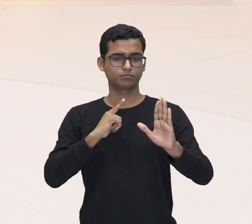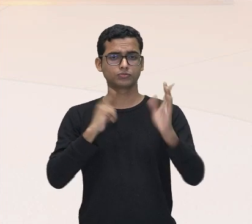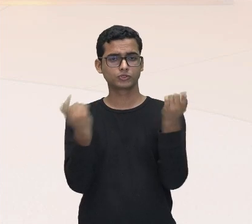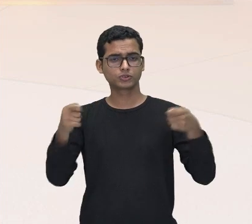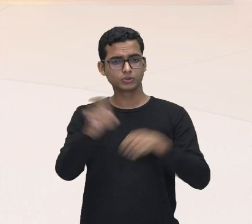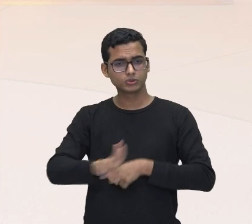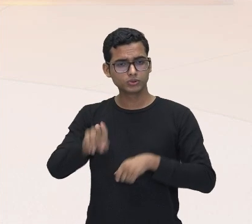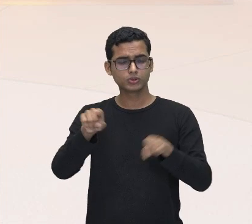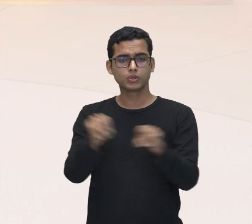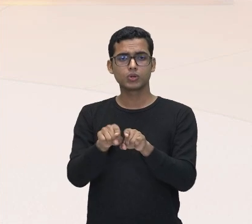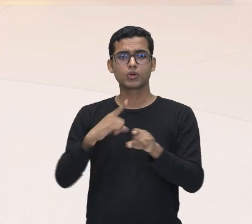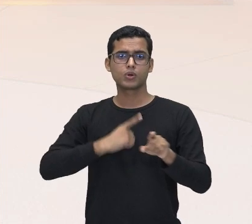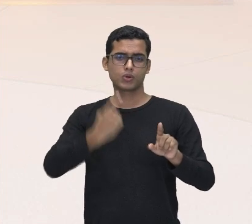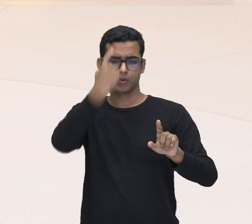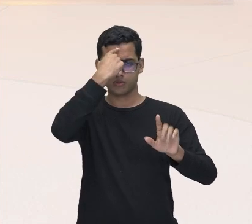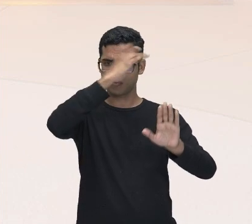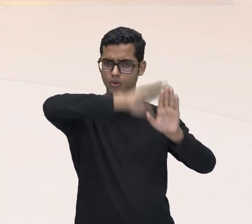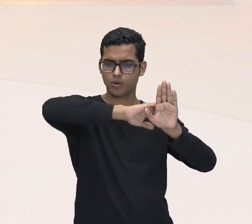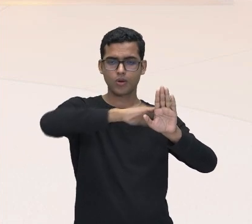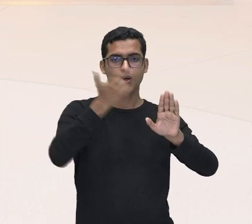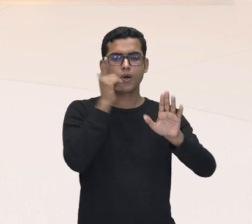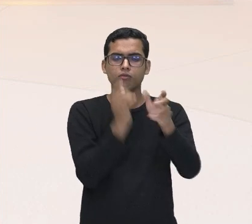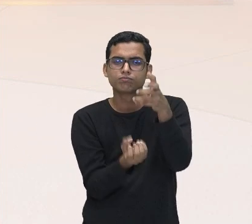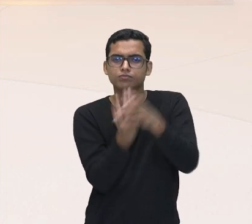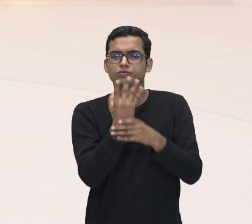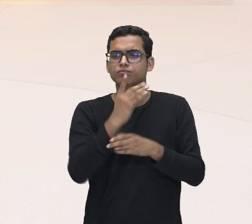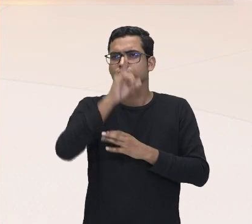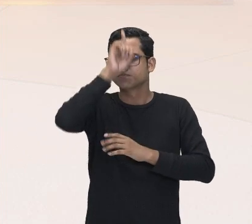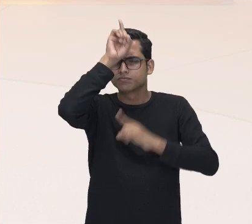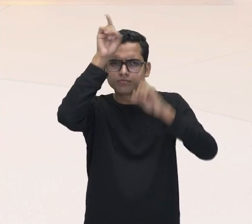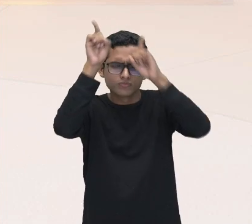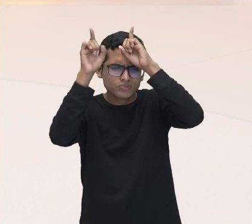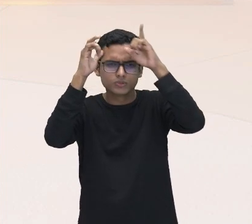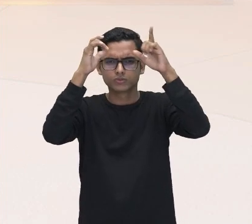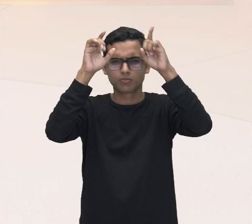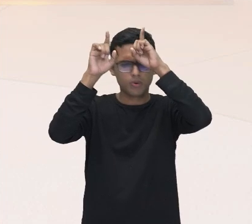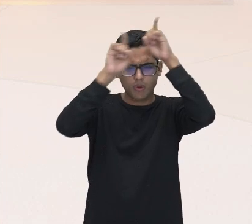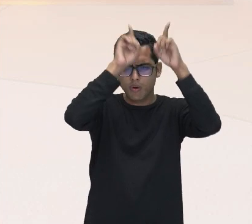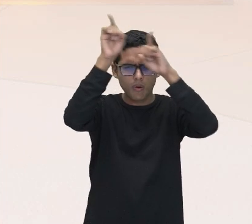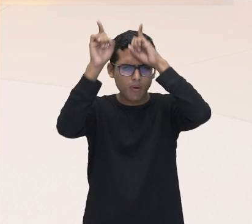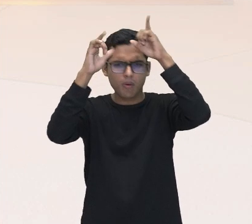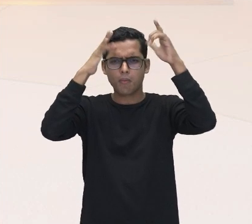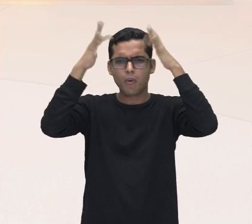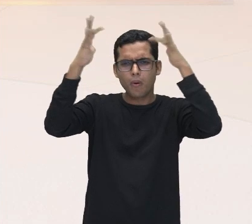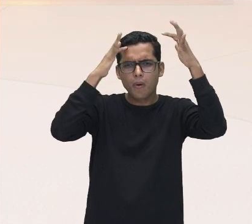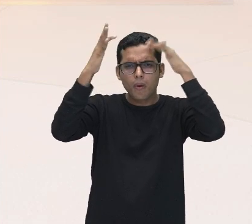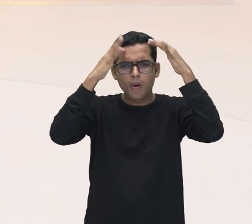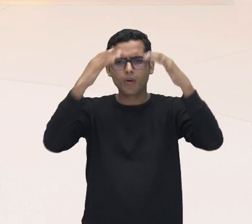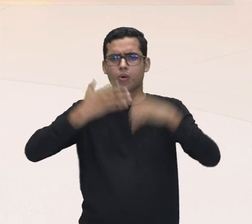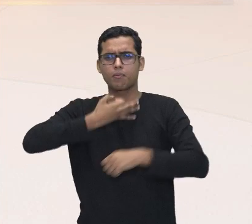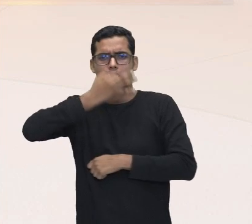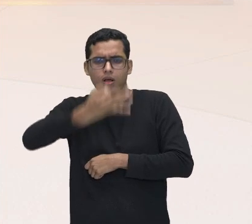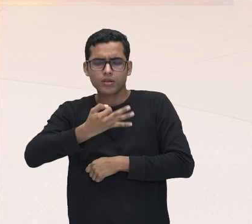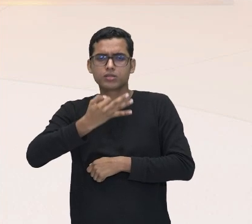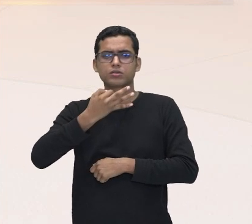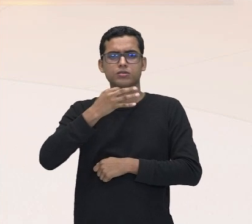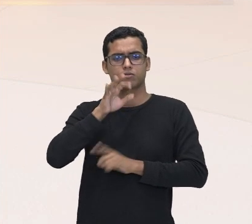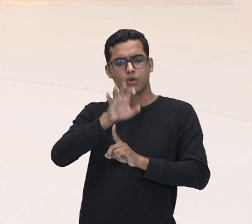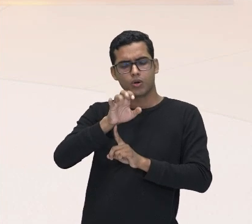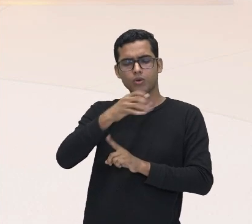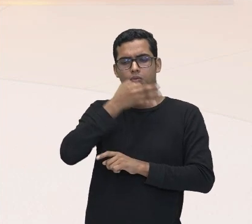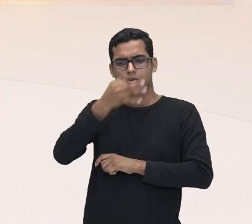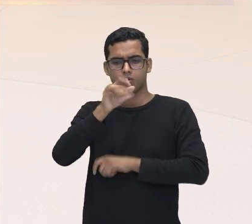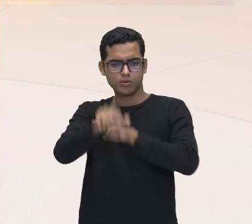usar esse poder para para influenciar a formação das pessoas, não é isso? E o poder